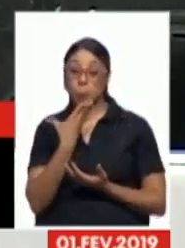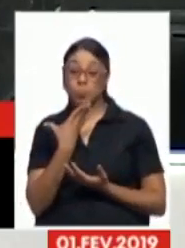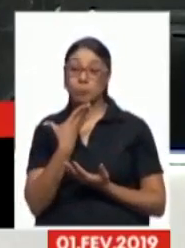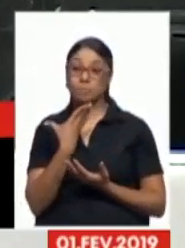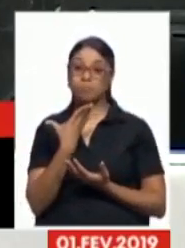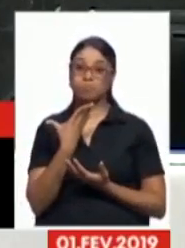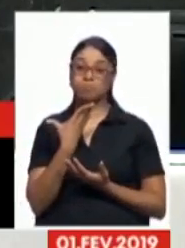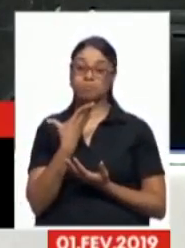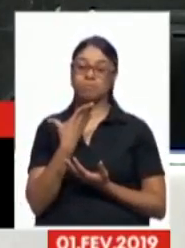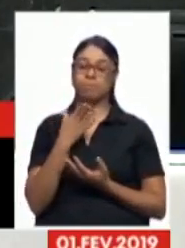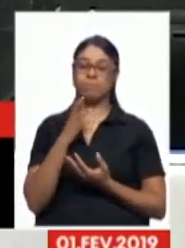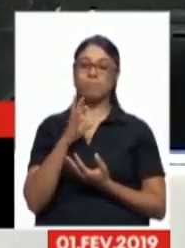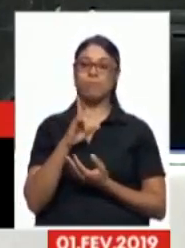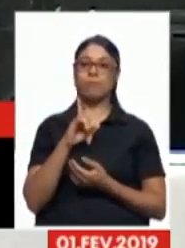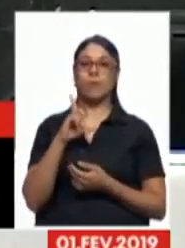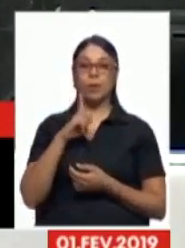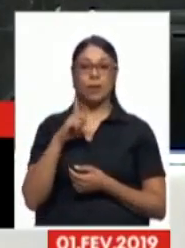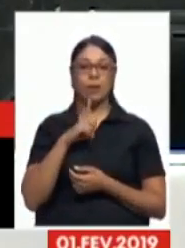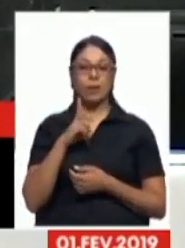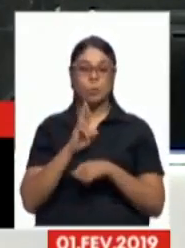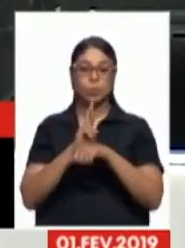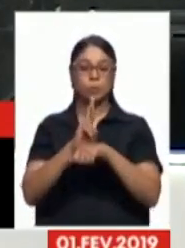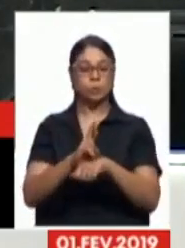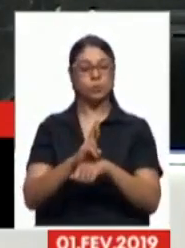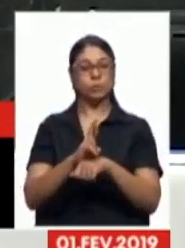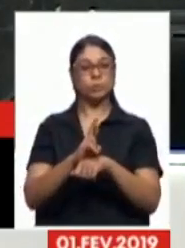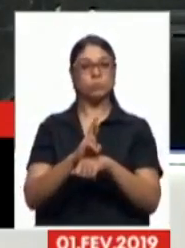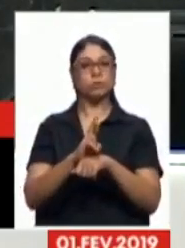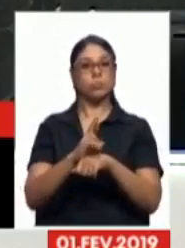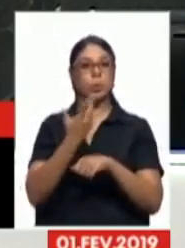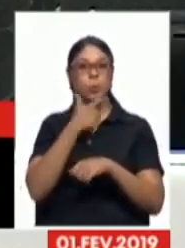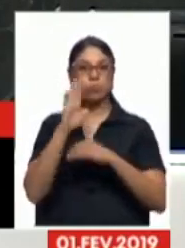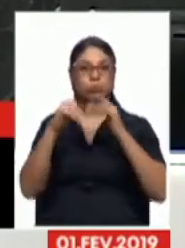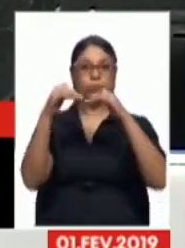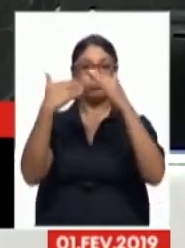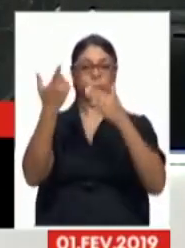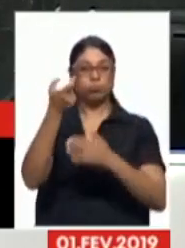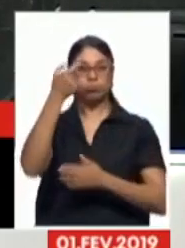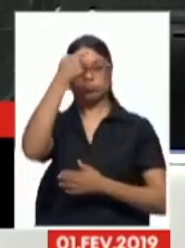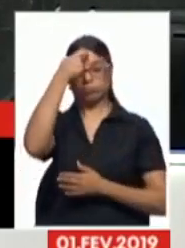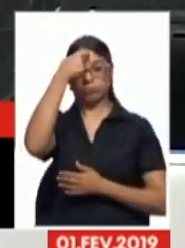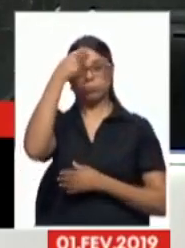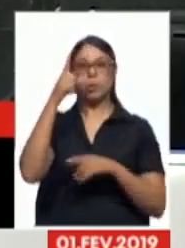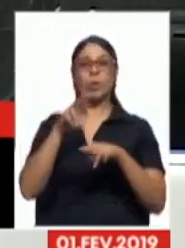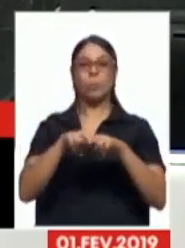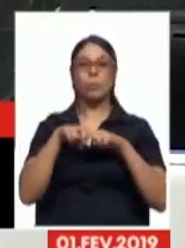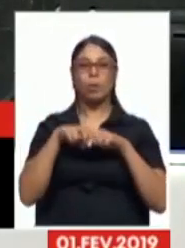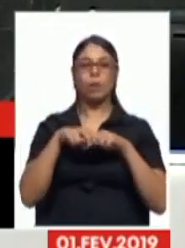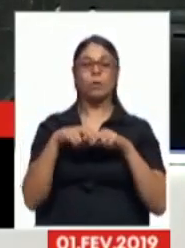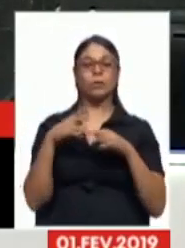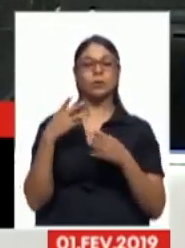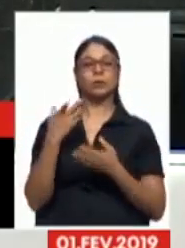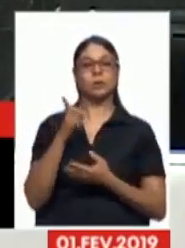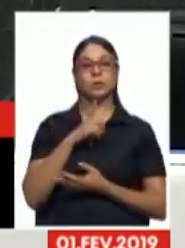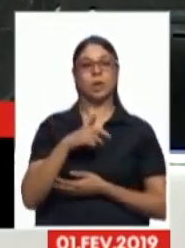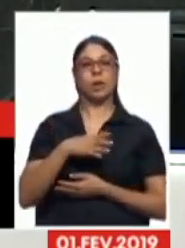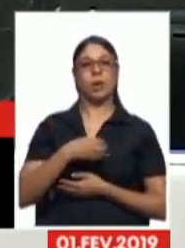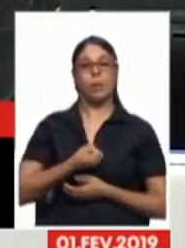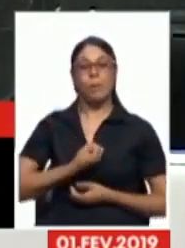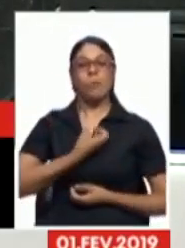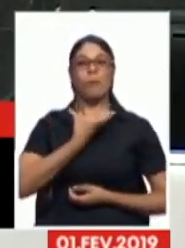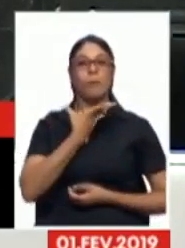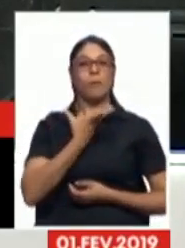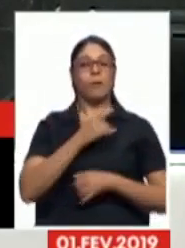de representação evoluiu. Tomando emprestado a expressão do poeta, hoje podemos dizer que as